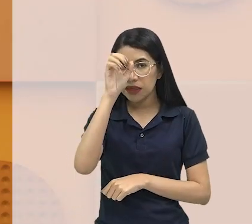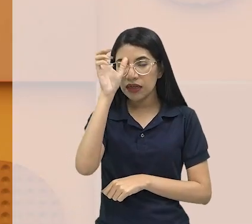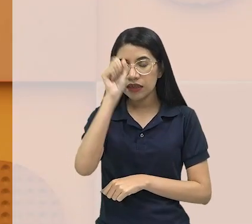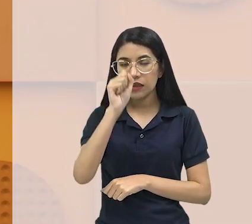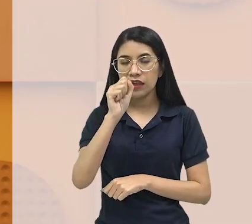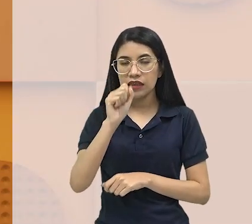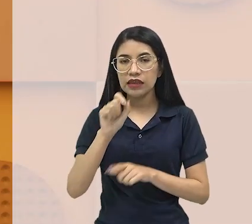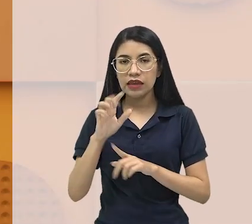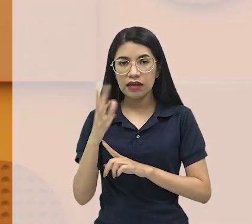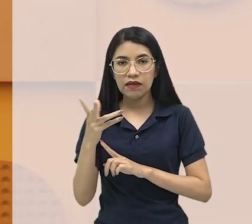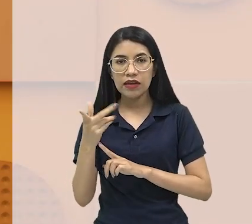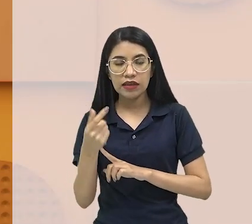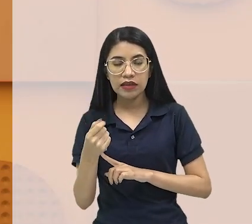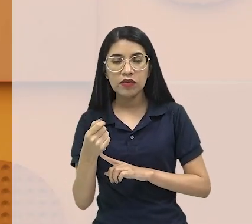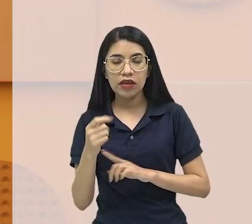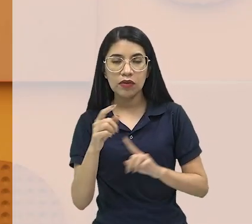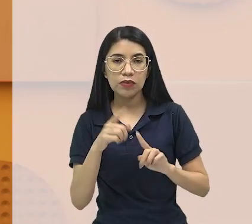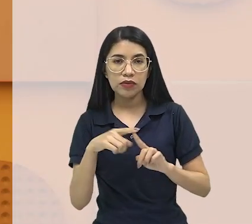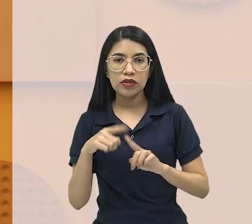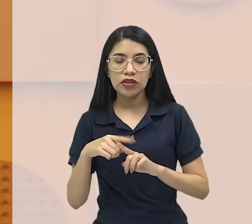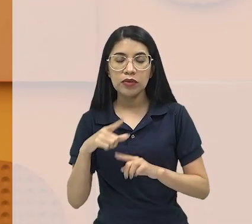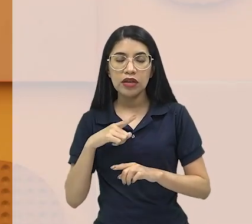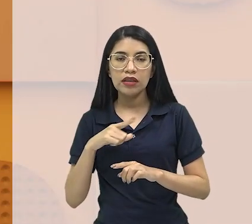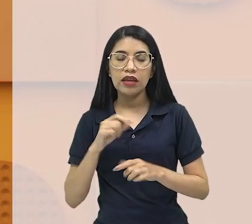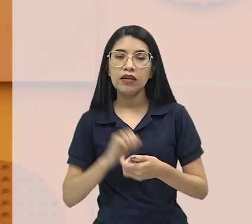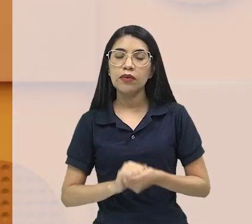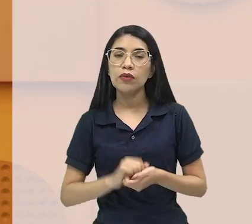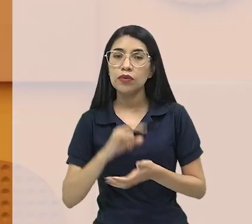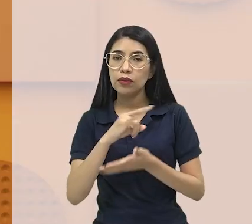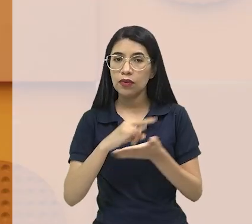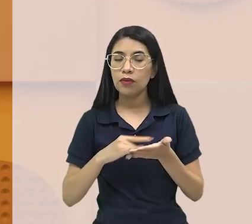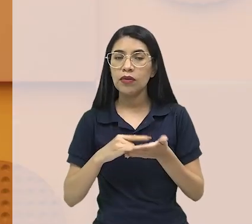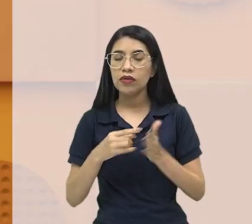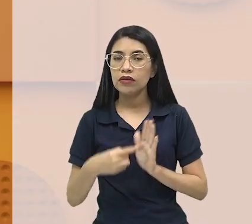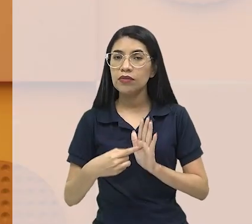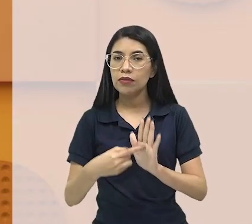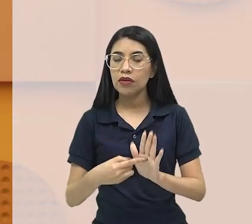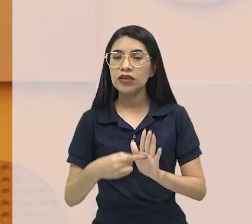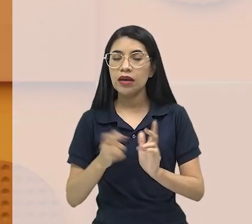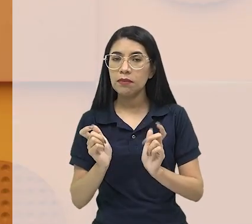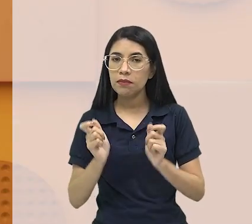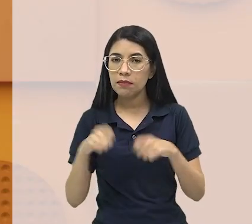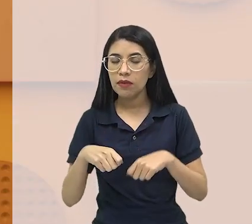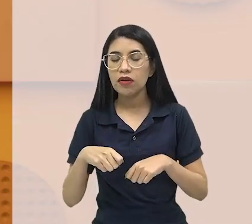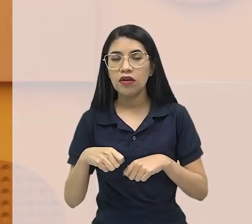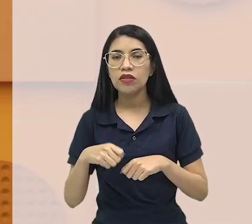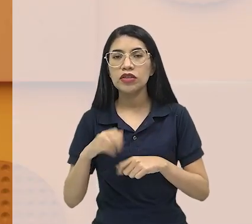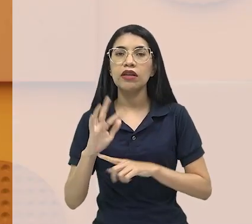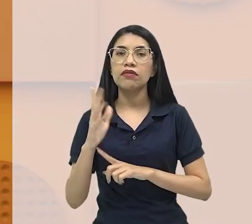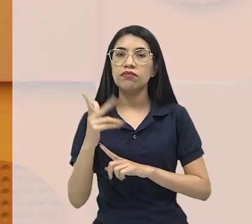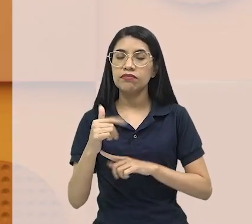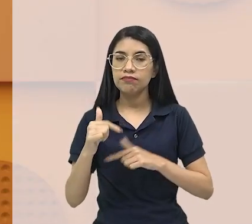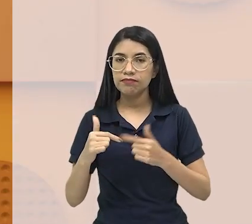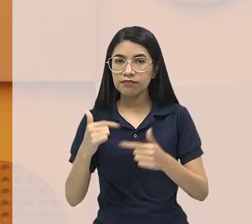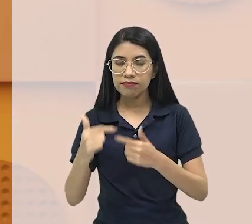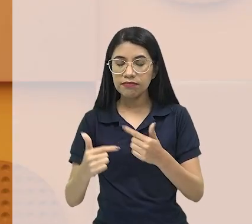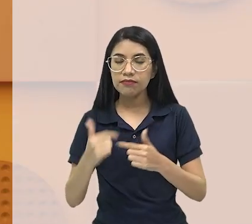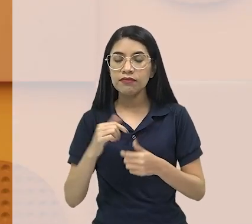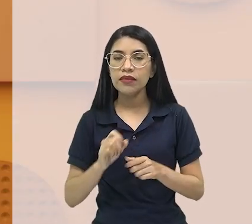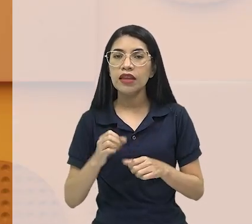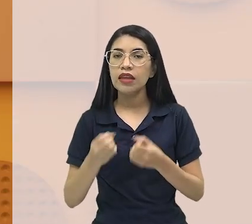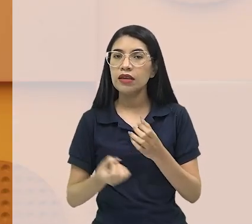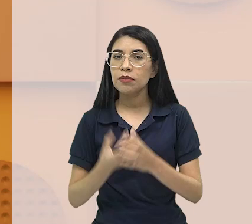como artesãos, tá? Que existe sim carteirinhas que certificam que aquela pessoa é habilitada para trabalhar como artesão e